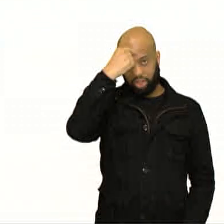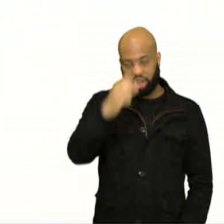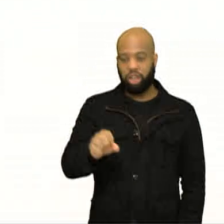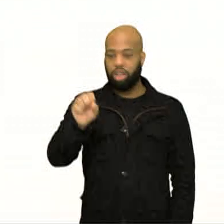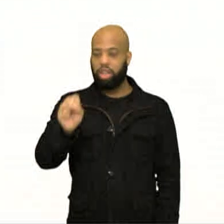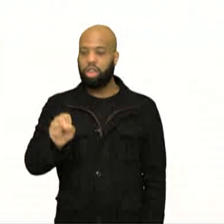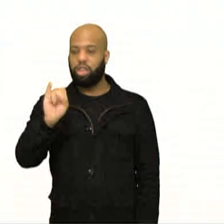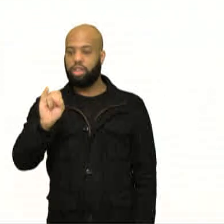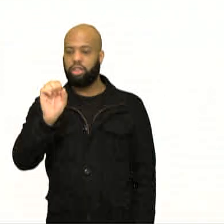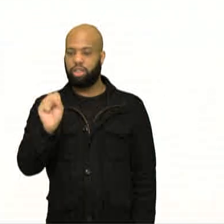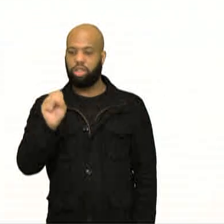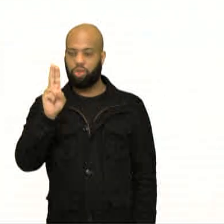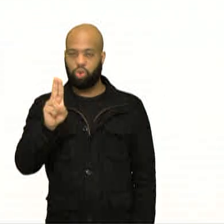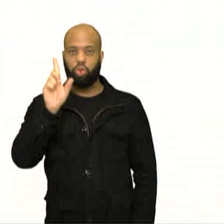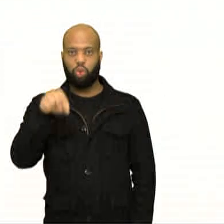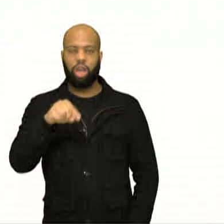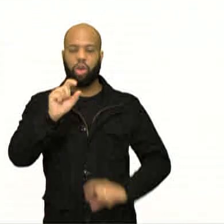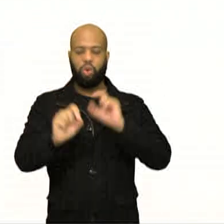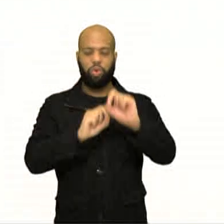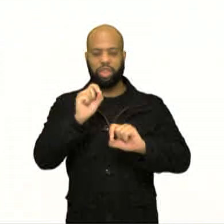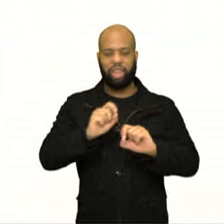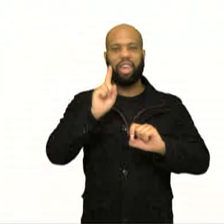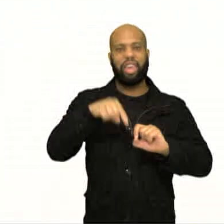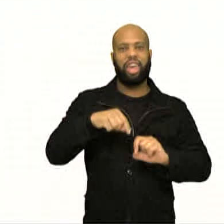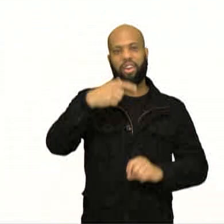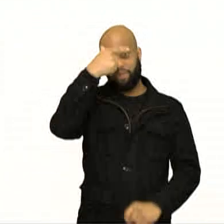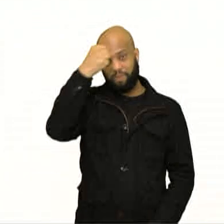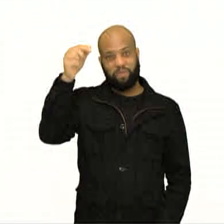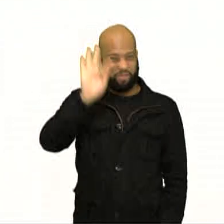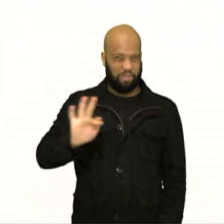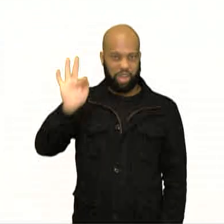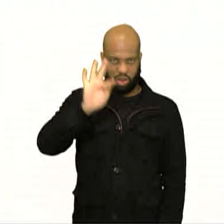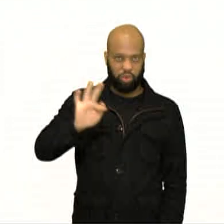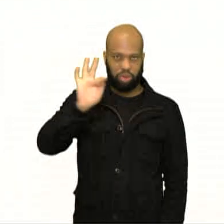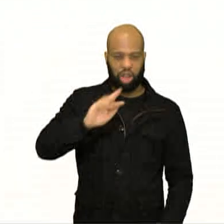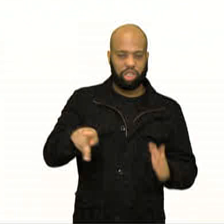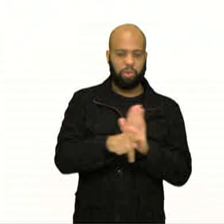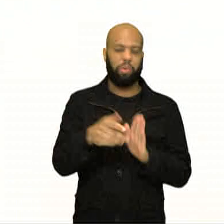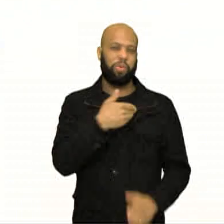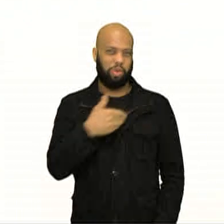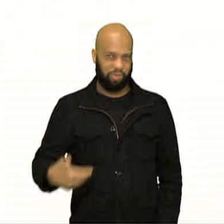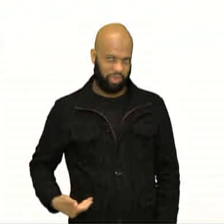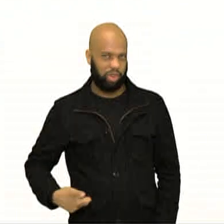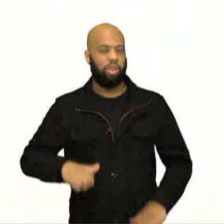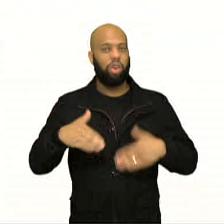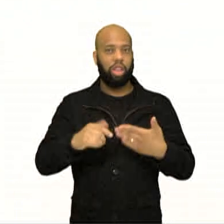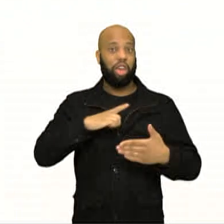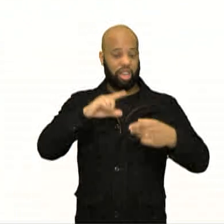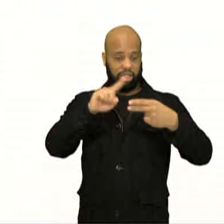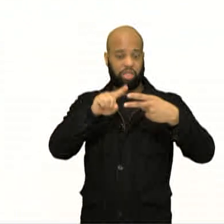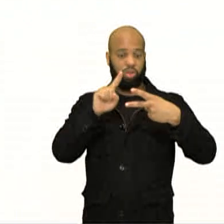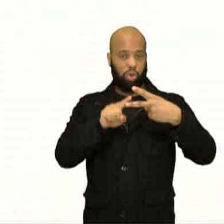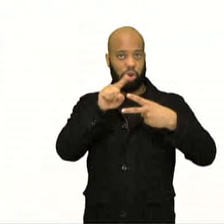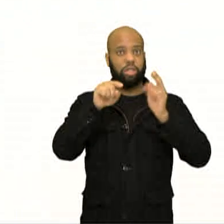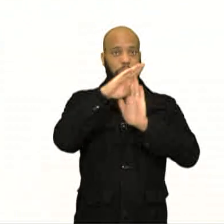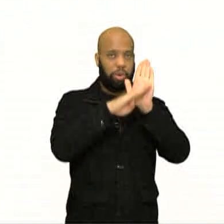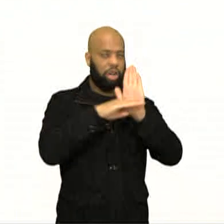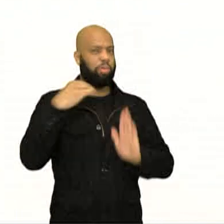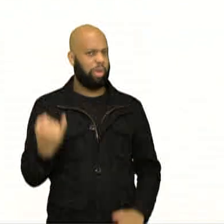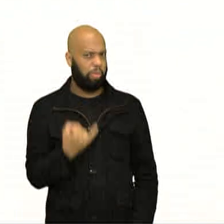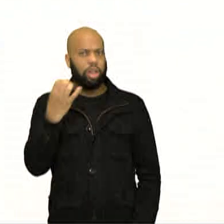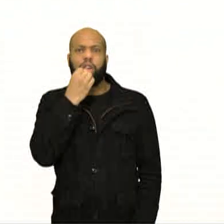de vocês não sabiam essa diferença, pois então que fique claro, né? São duas ferramentas excelentes para que vocês